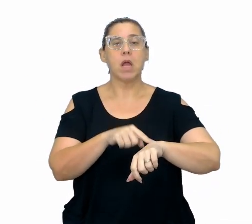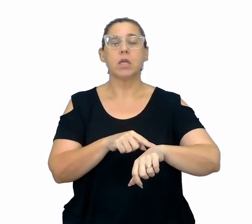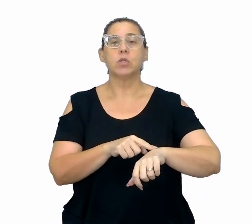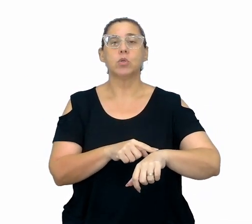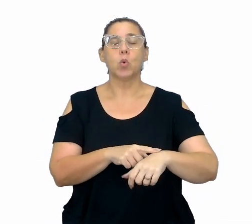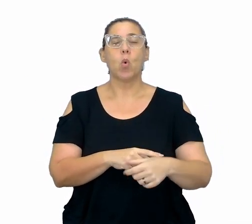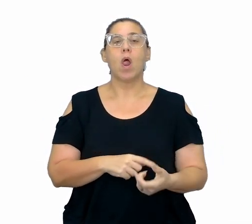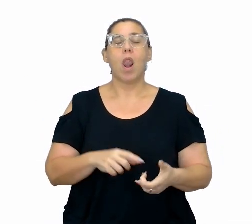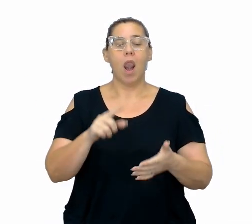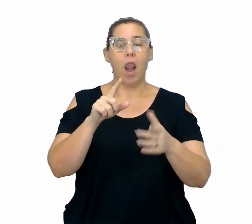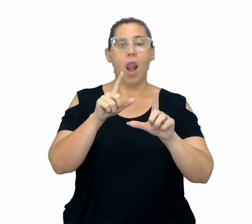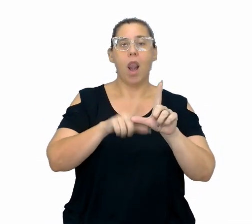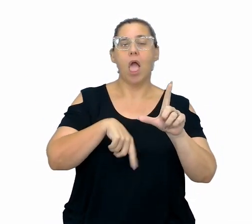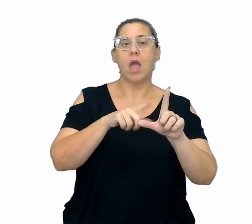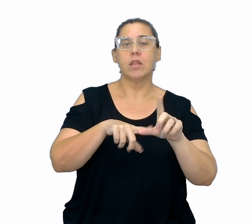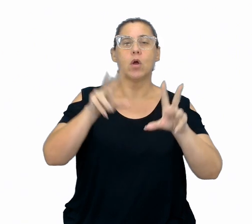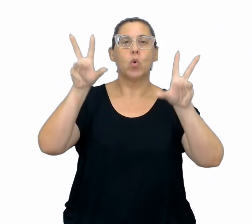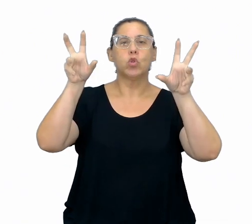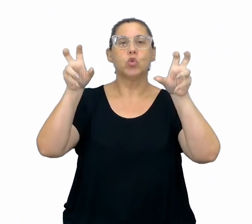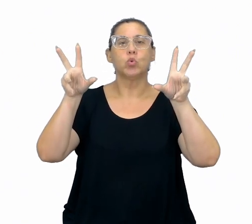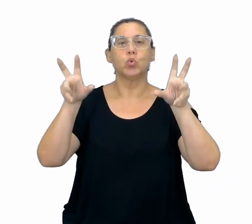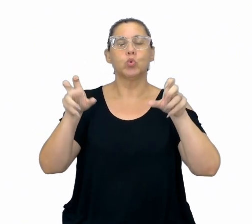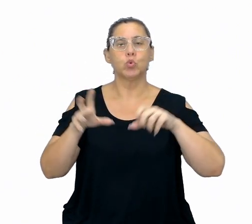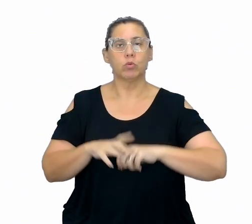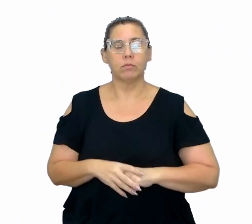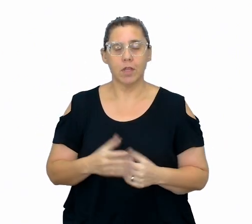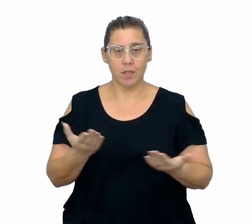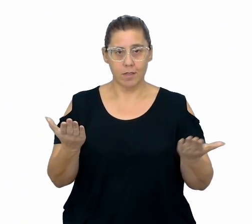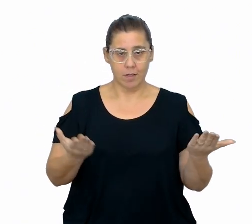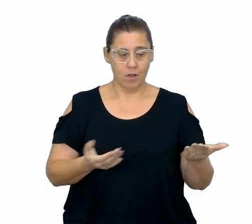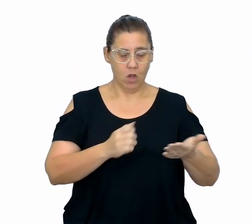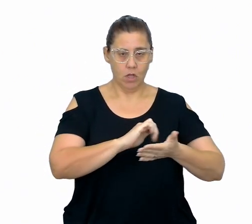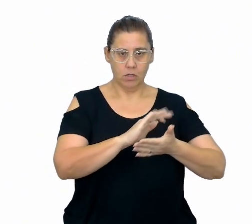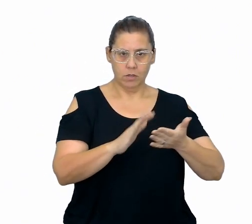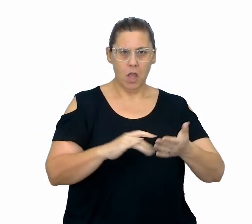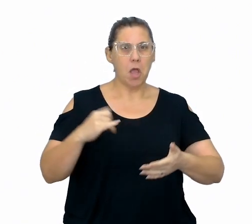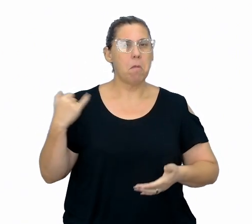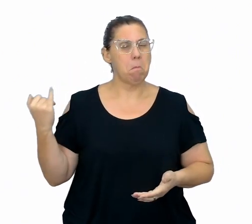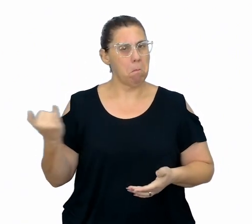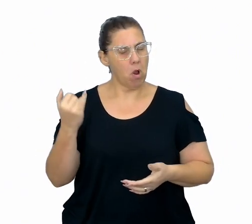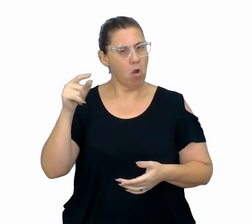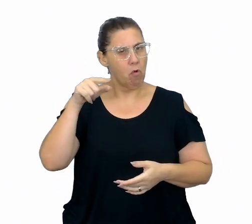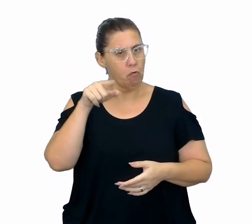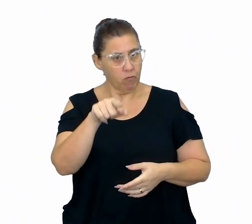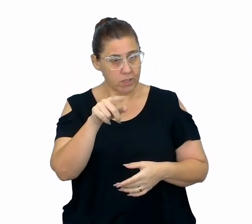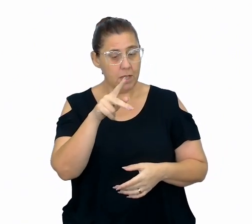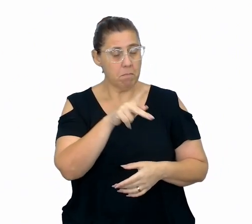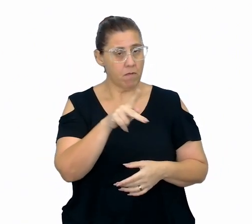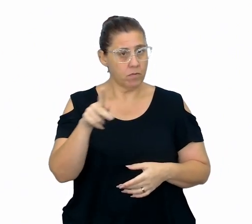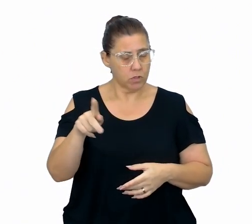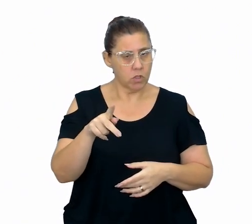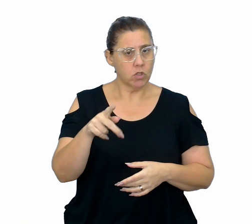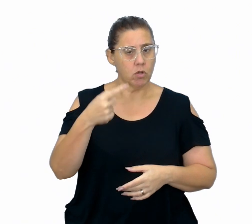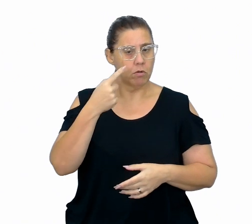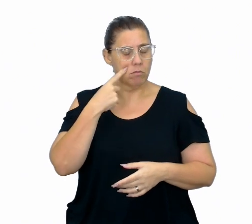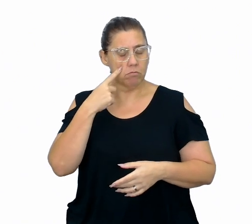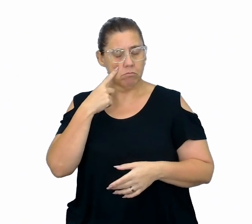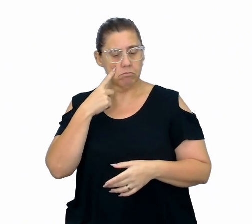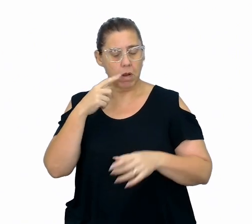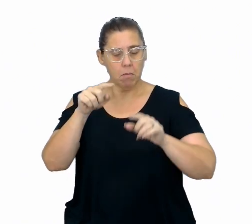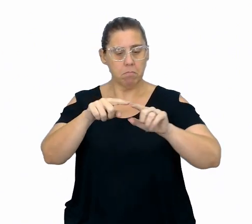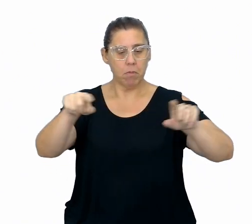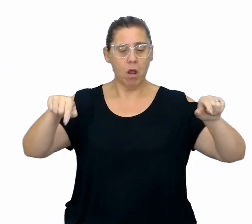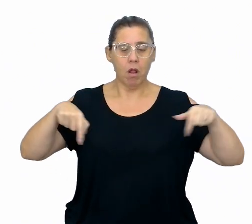nos títulos. E nesse momento da atividade, é imprescindível que você, professor, professora, circule pela